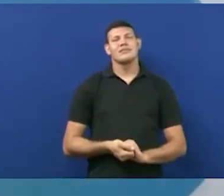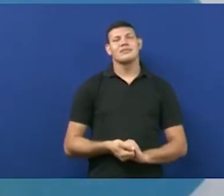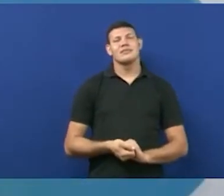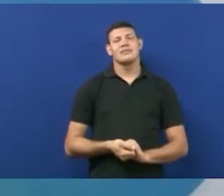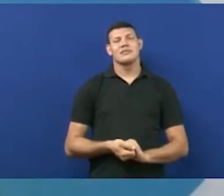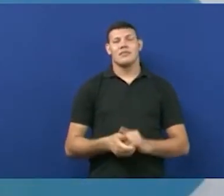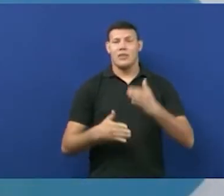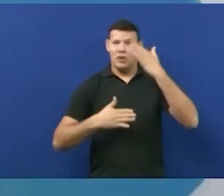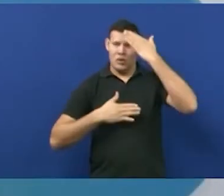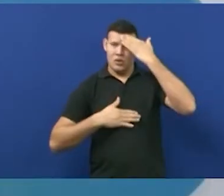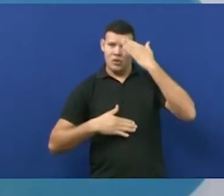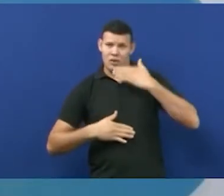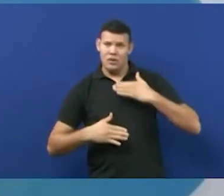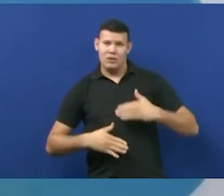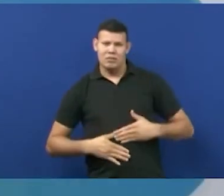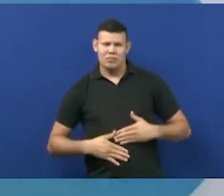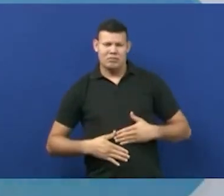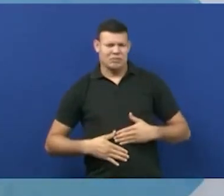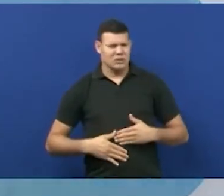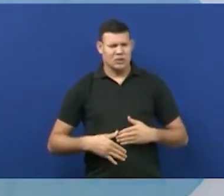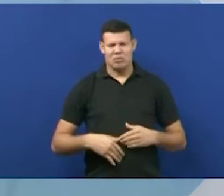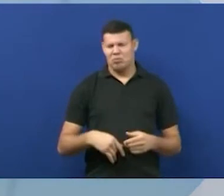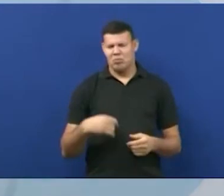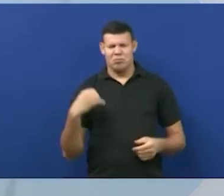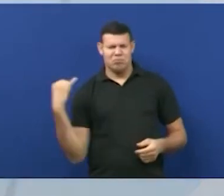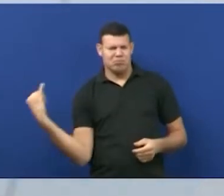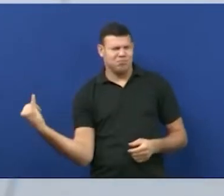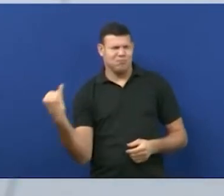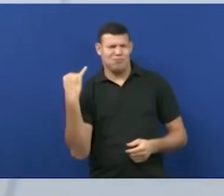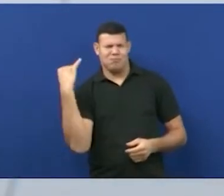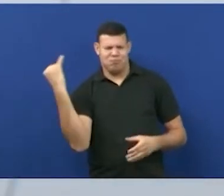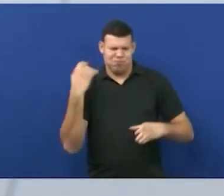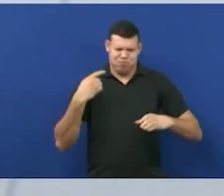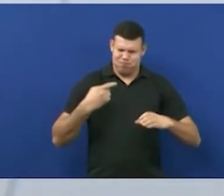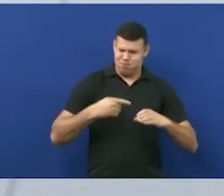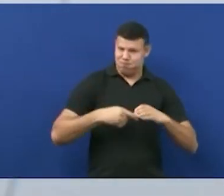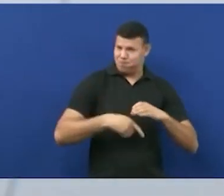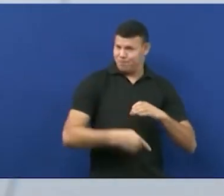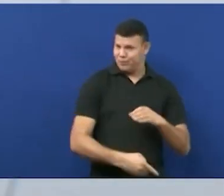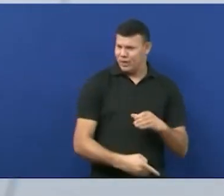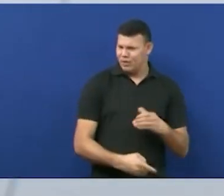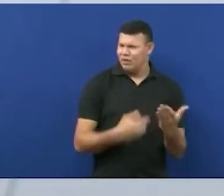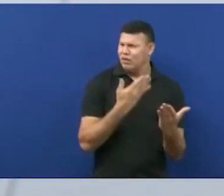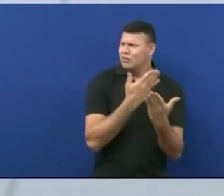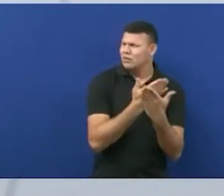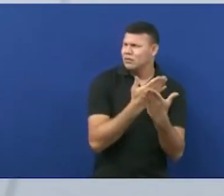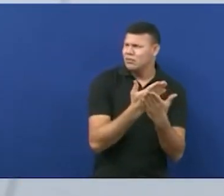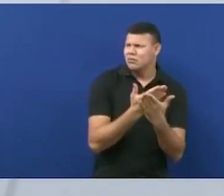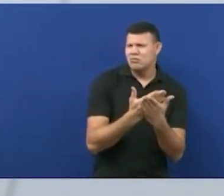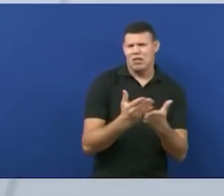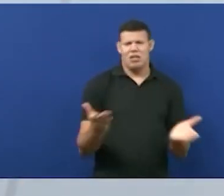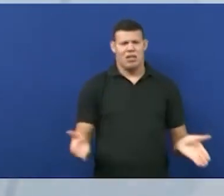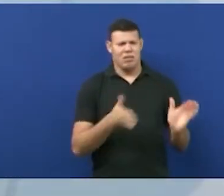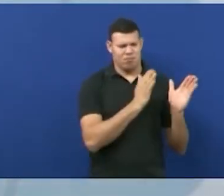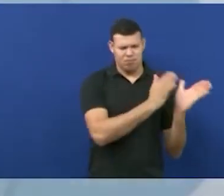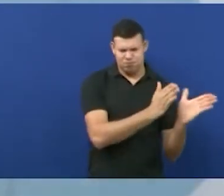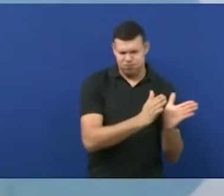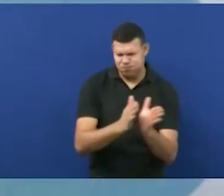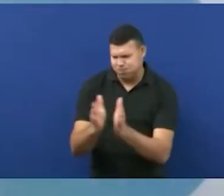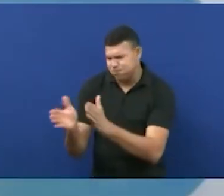O corpo humano, ele é uma máquina extremamente complexa, que pode ser estudada em diferentes níveis.